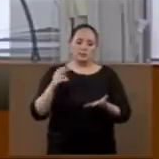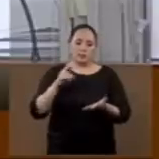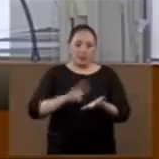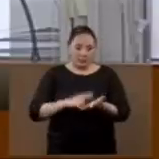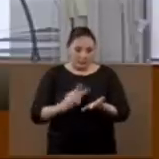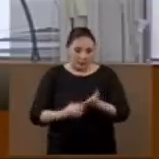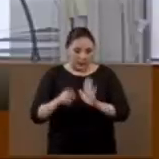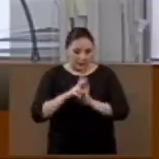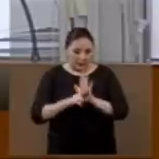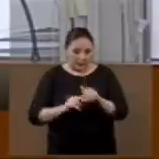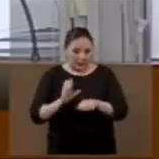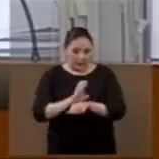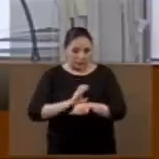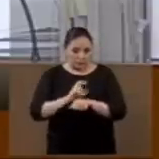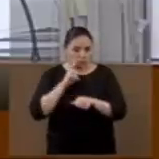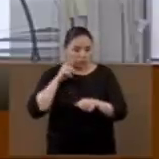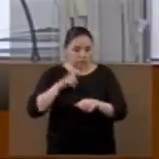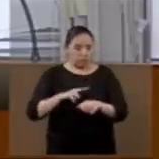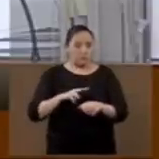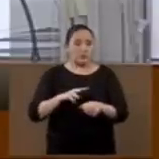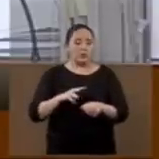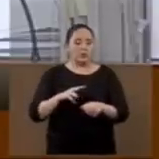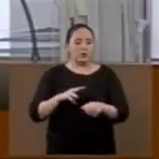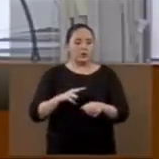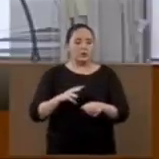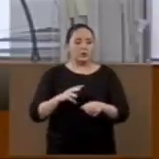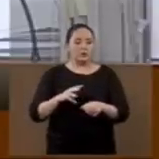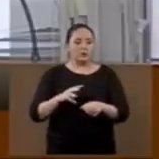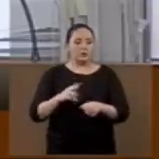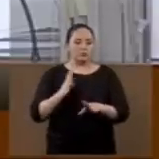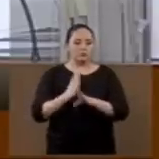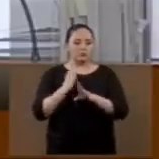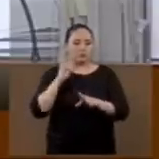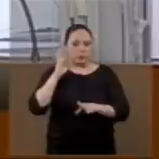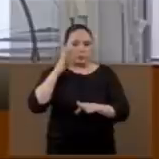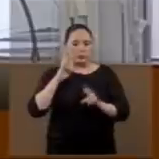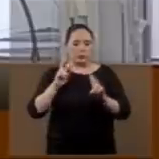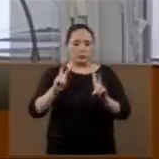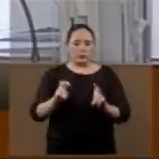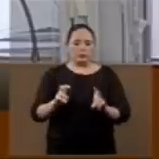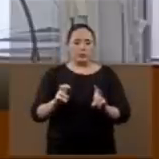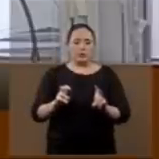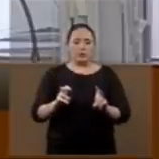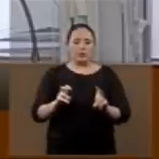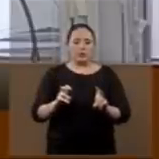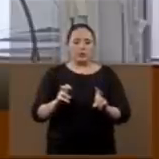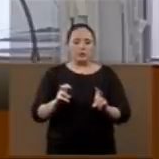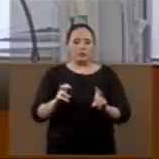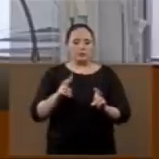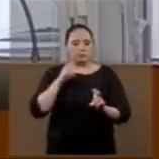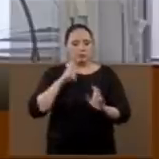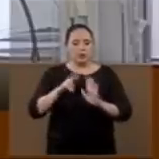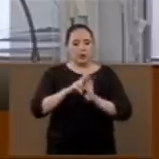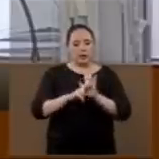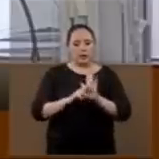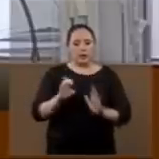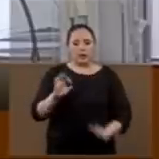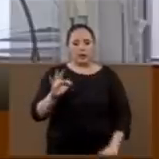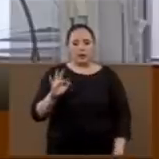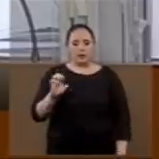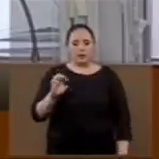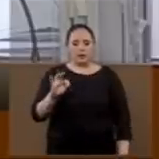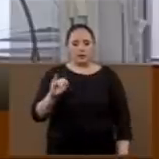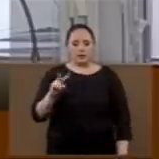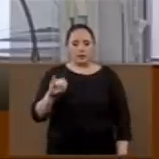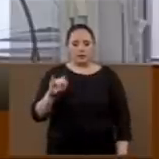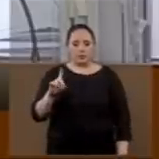Constituição, extraindo-se solução para este caso, dotando a norma de máxima efetividade e em